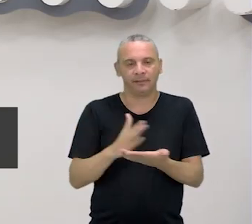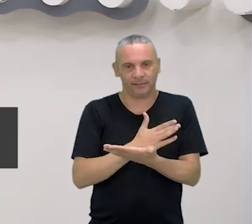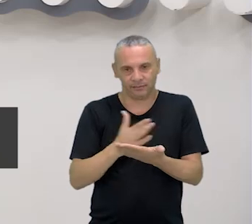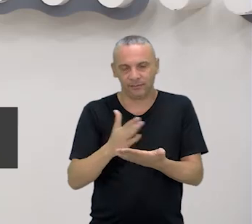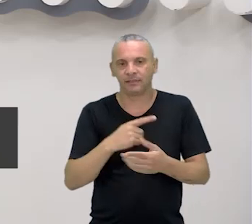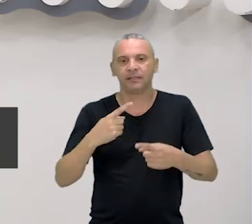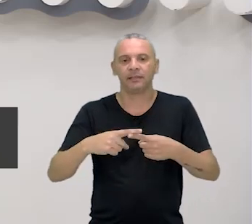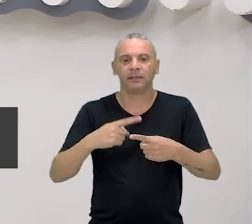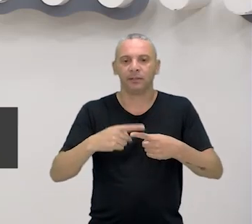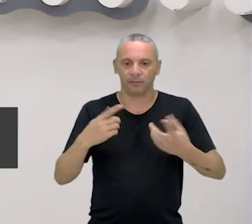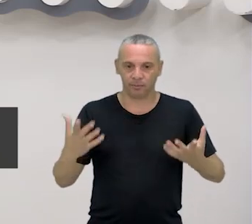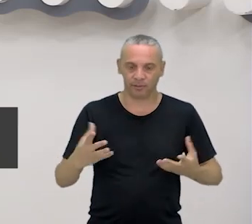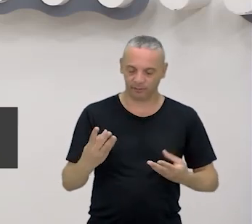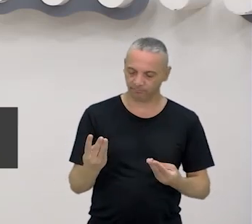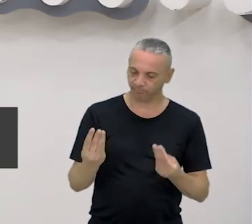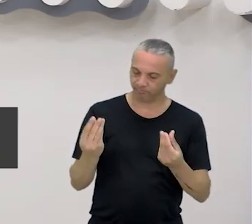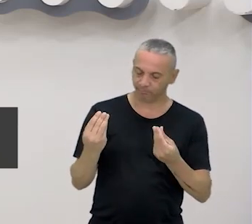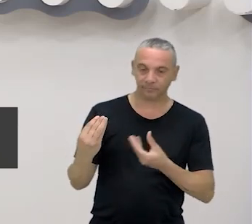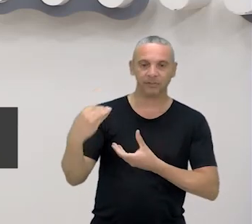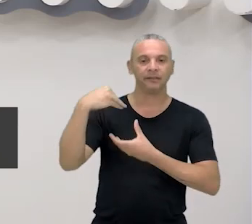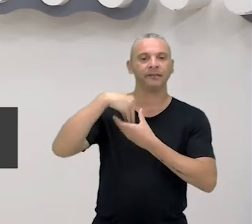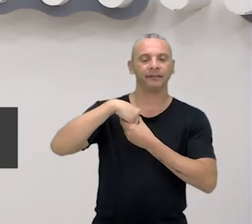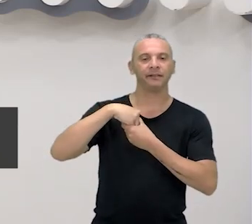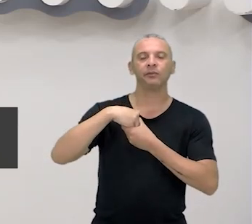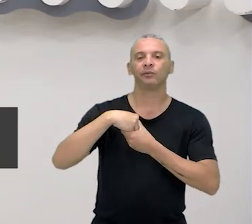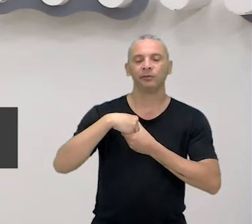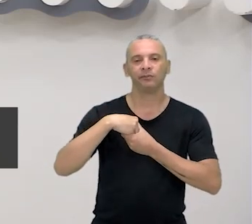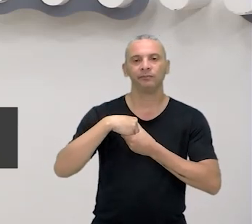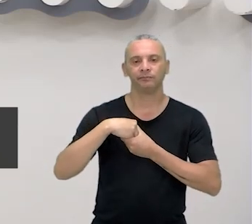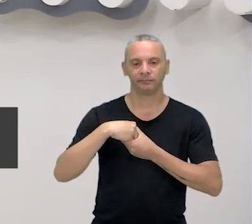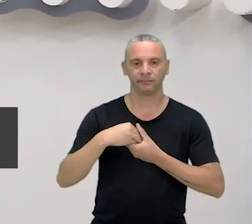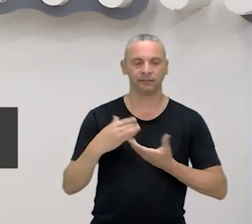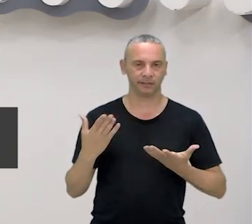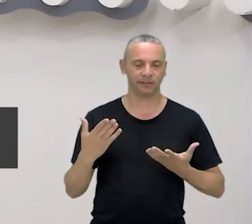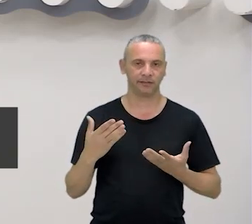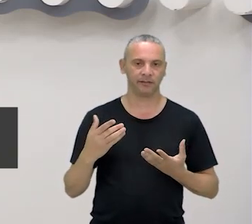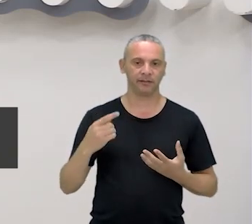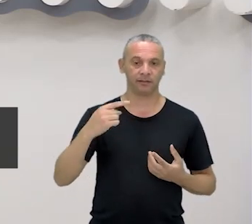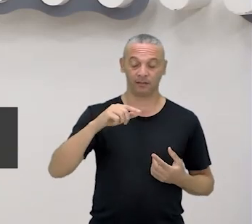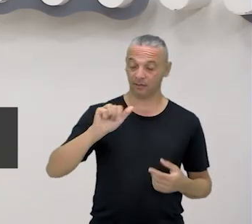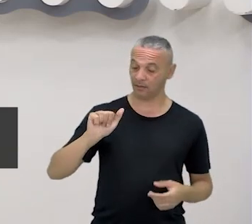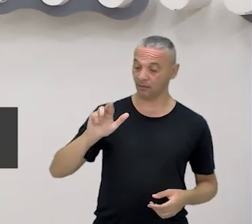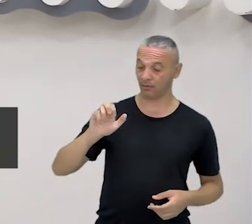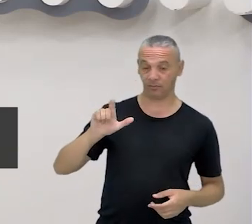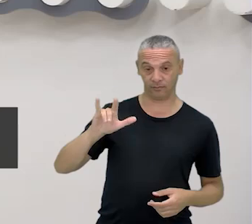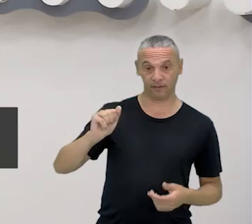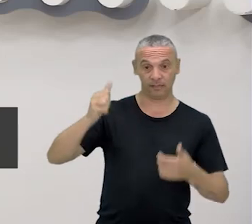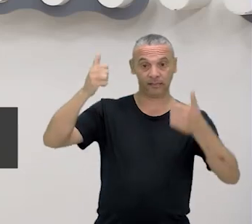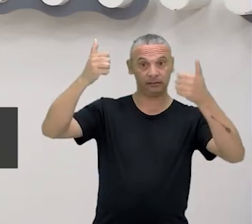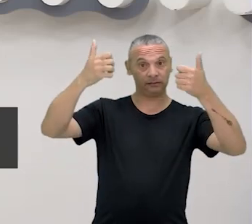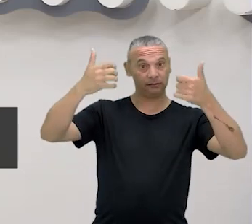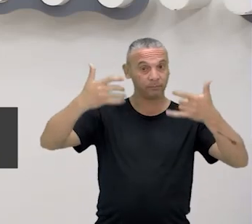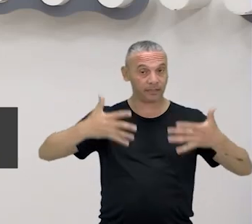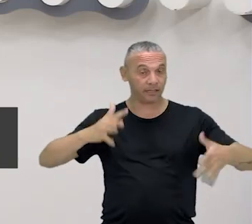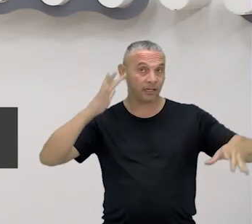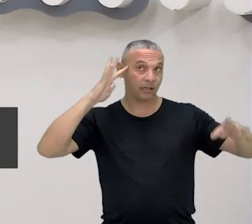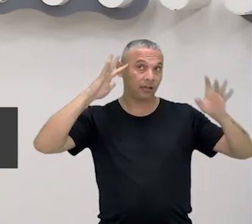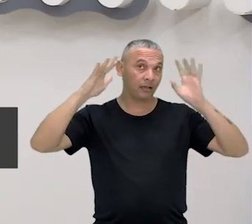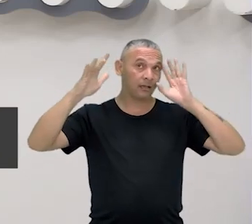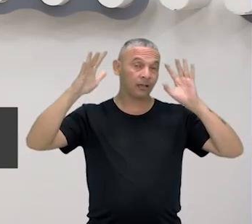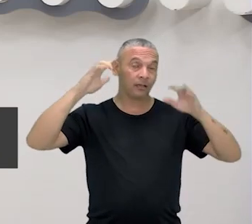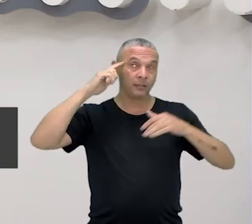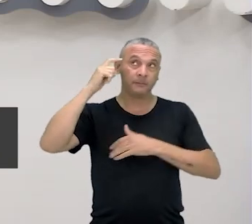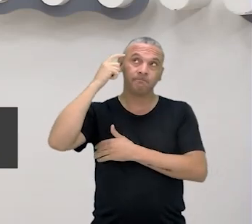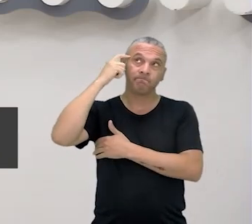Porque essa essência nossa não tem preço, é uma coisa que não tem preço. Talvez se a Aurélia estivesse ouvindo esse tipo de coisa aqui, se a Aurélia estivesse